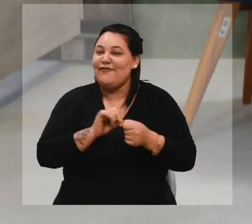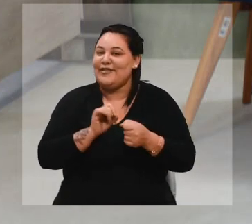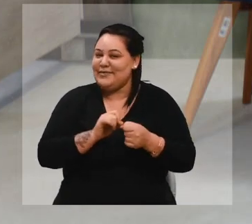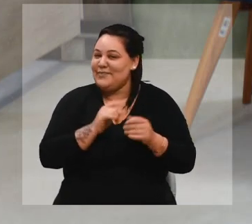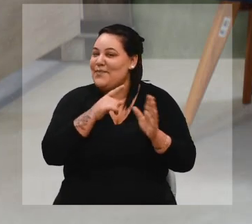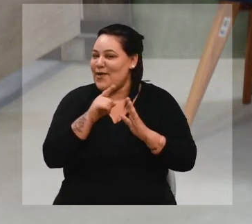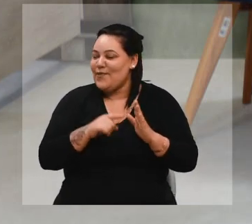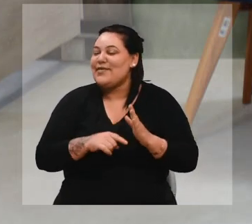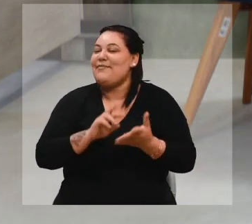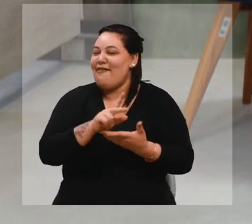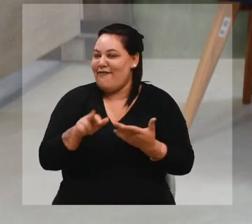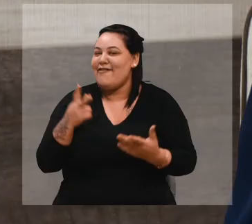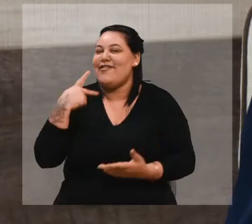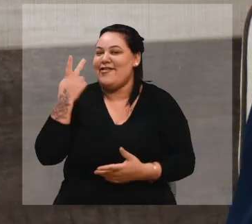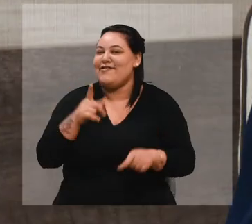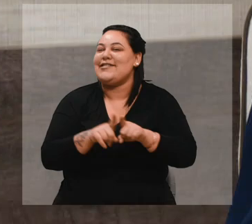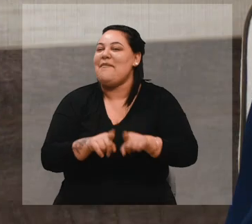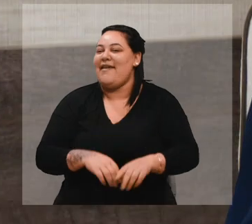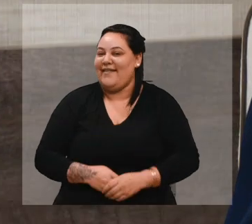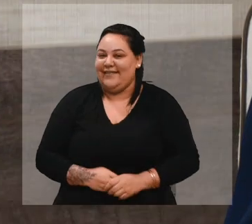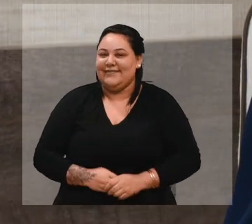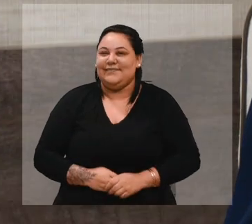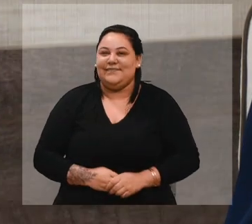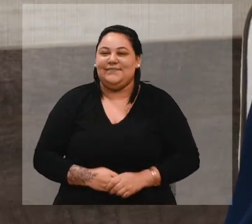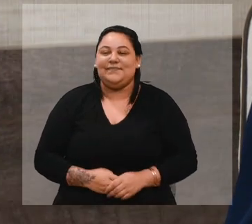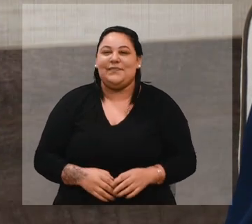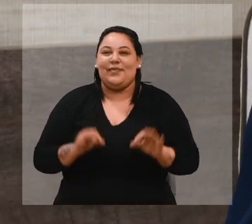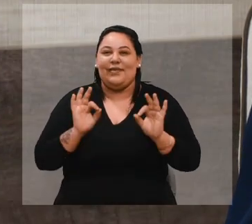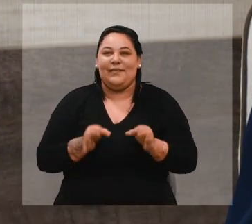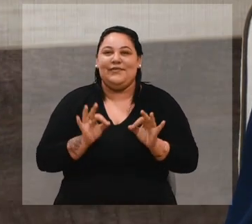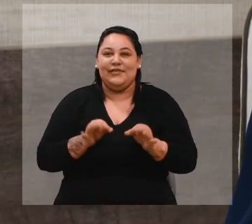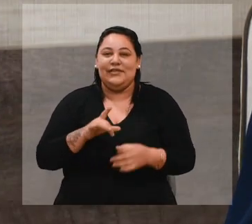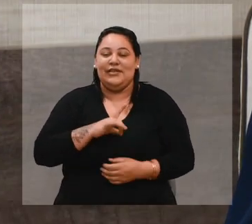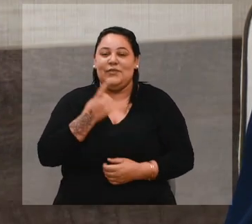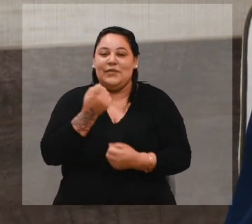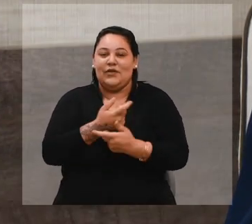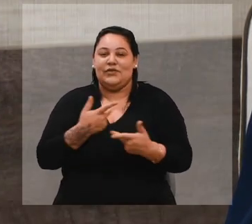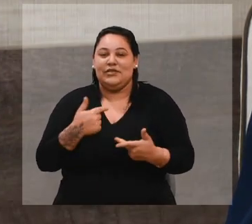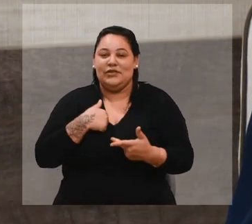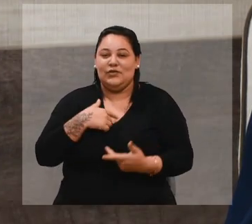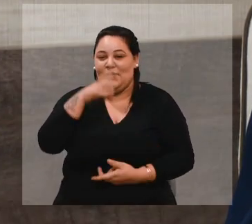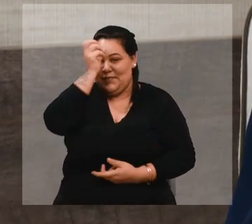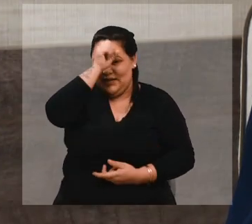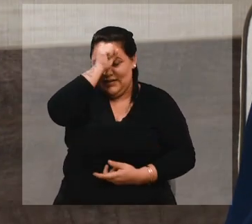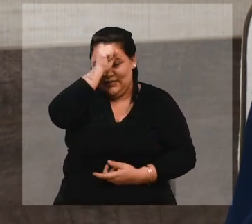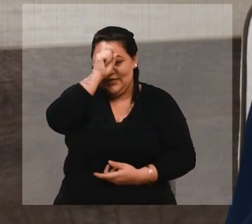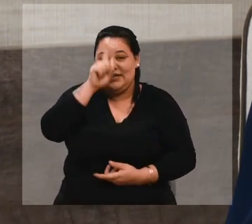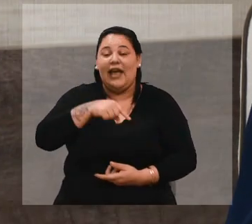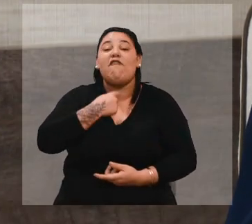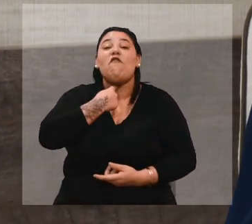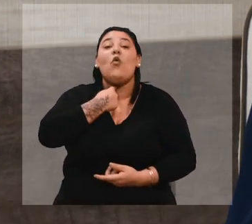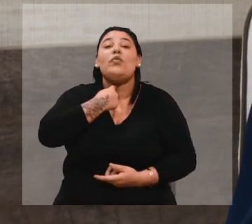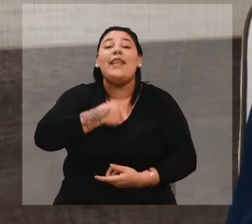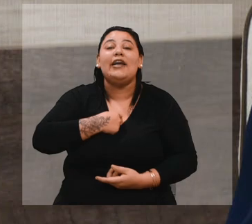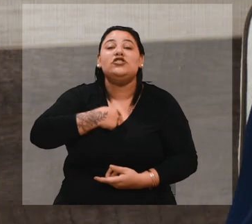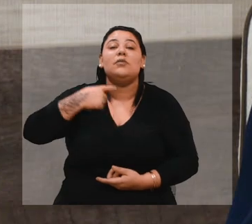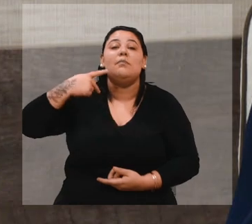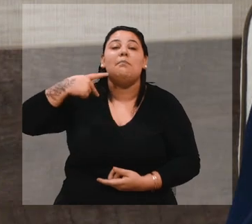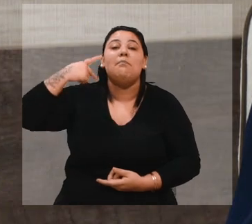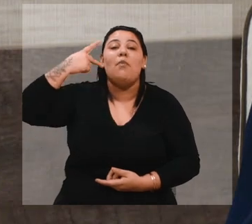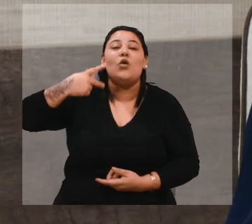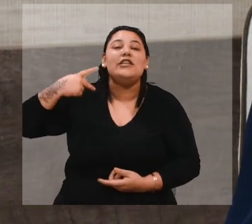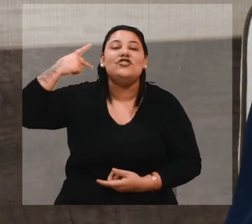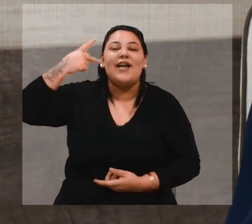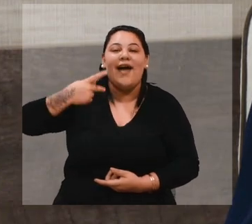aqui. Perfeito, perfeito. Bom, existe uma situação que eu estou aprendendo agora que chama-se vontade política, né? A